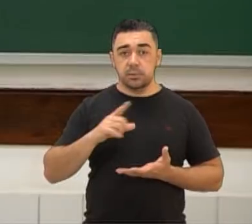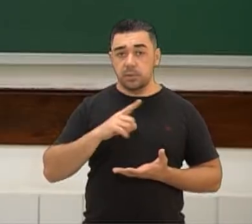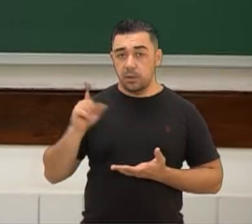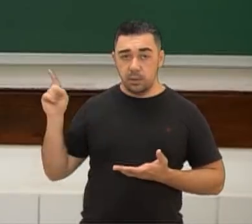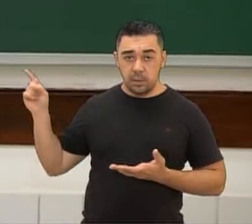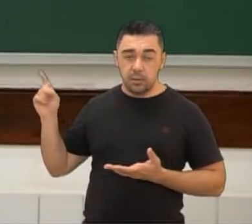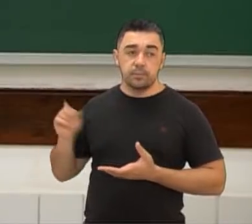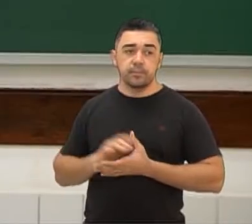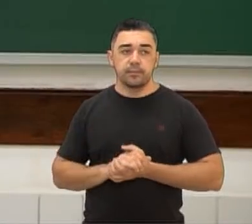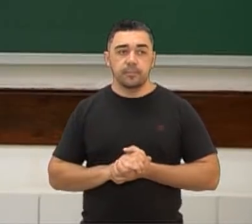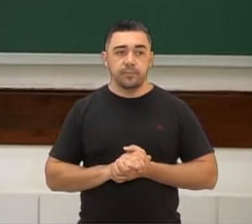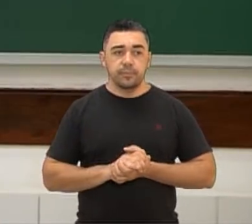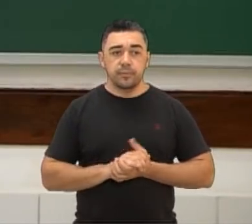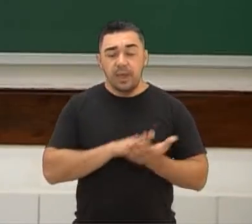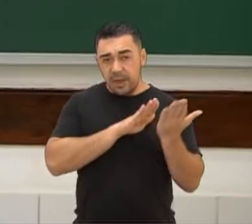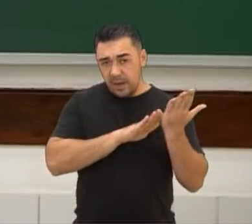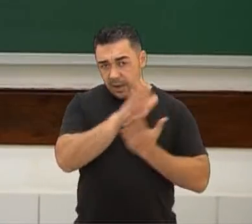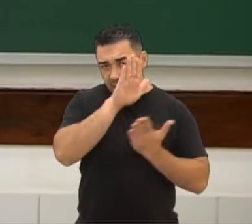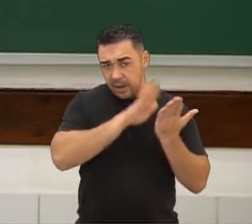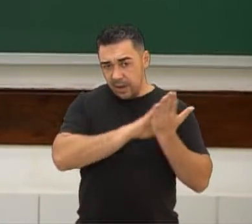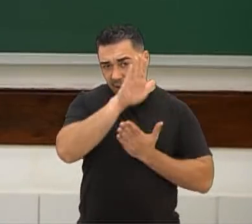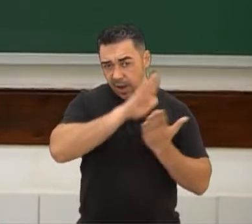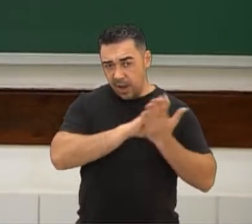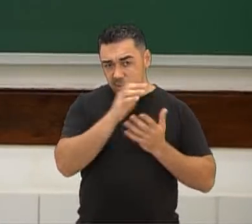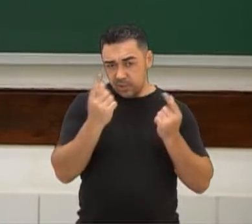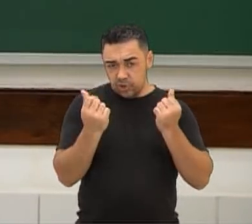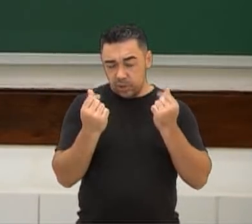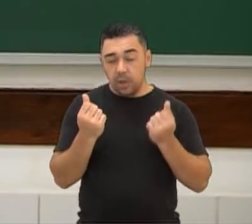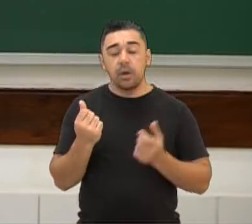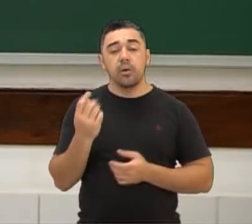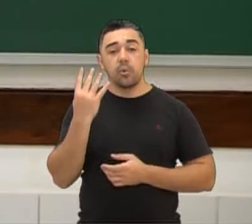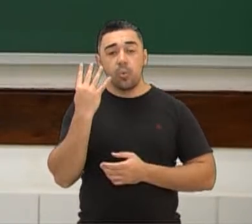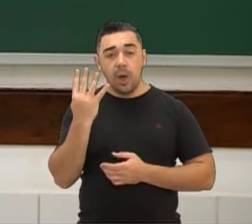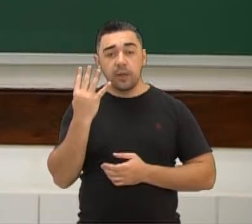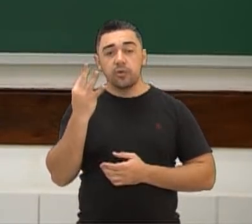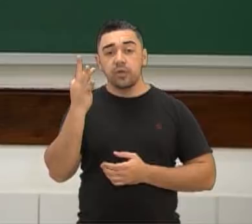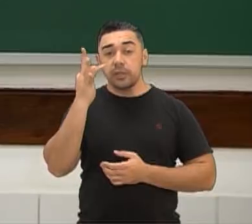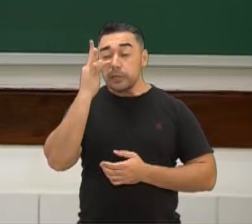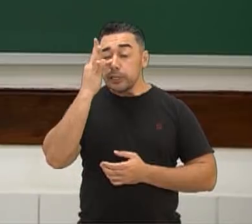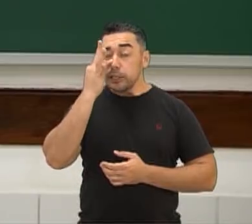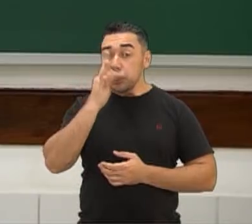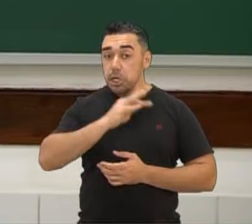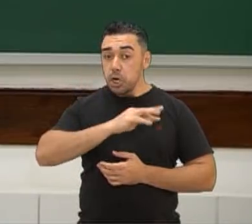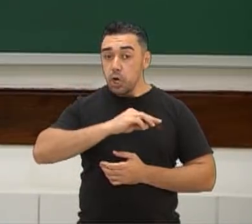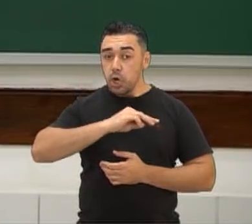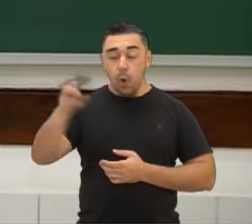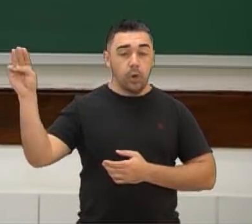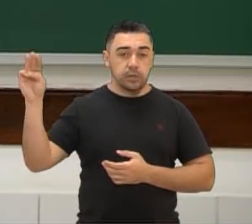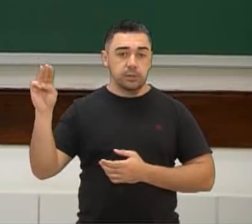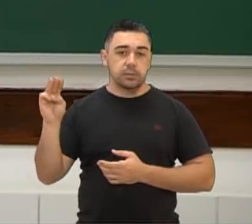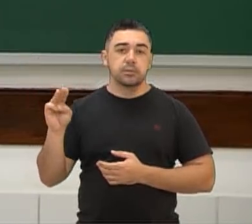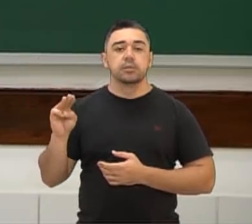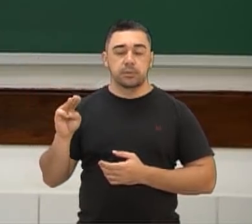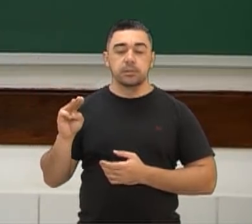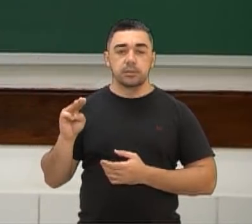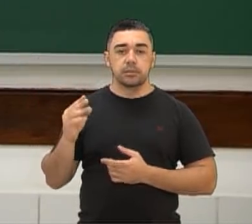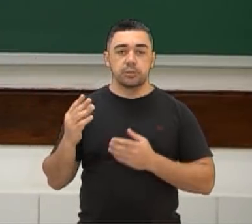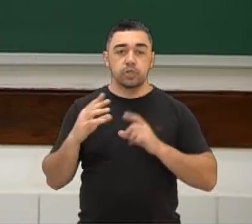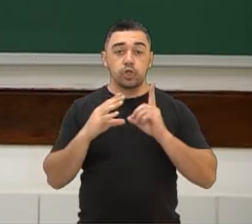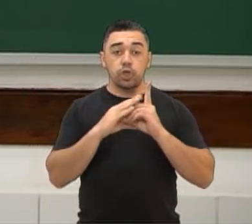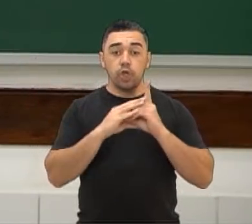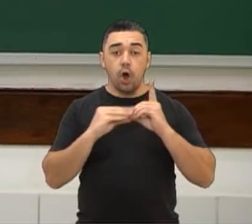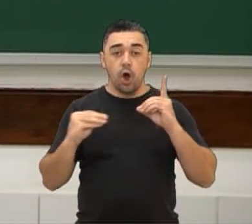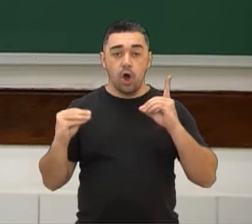números. O custo estimado da guerra é de 4 trilhões de dólares. Então, o